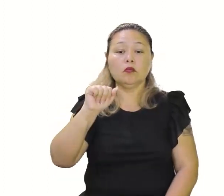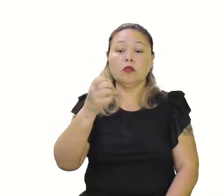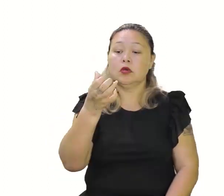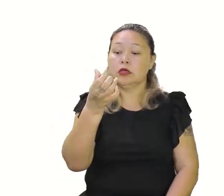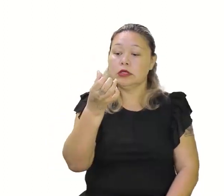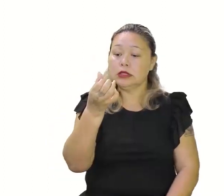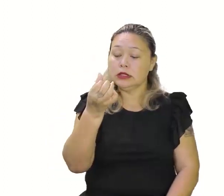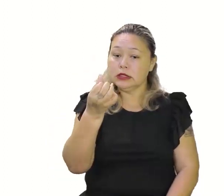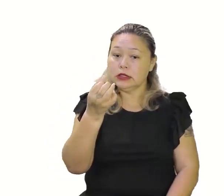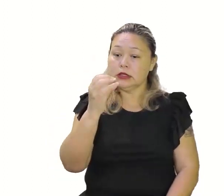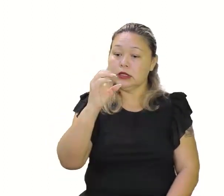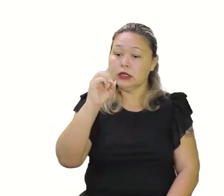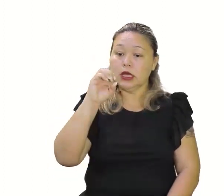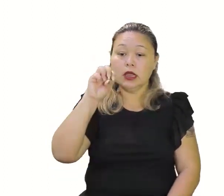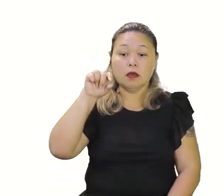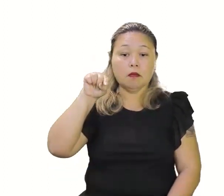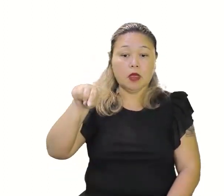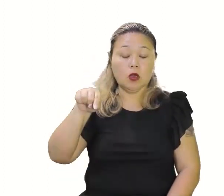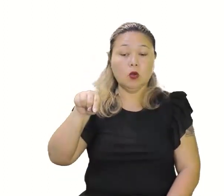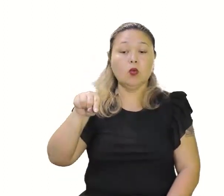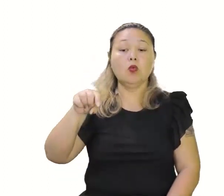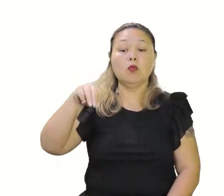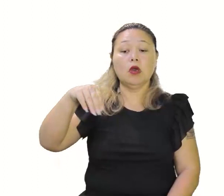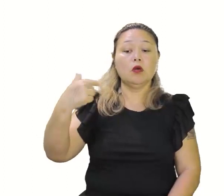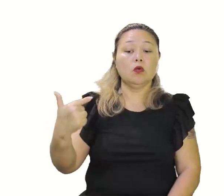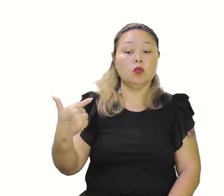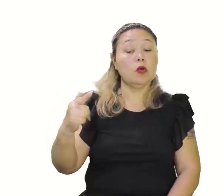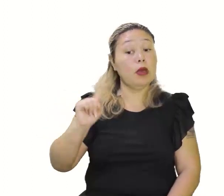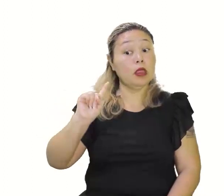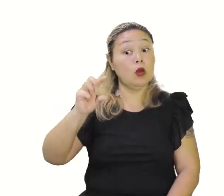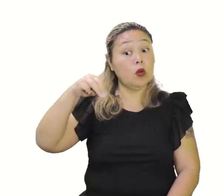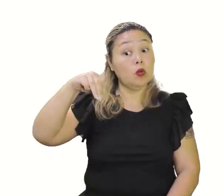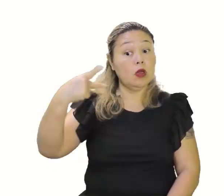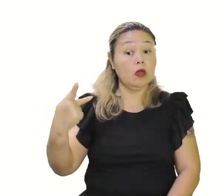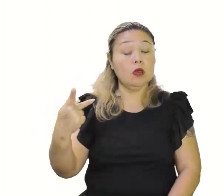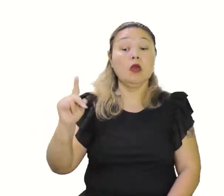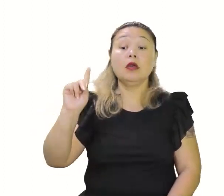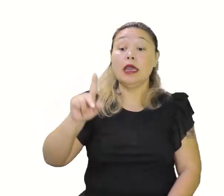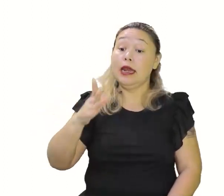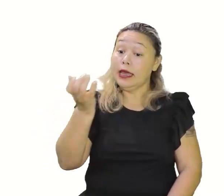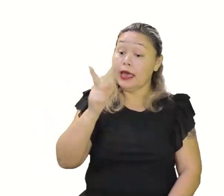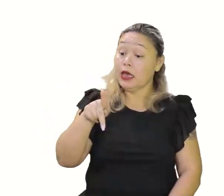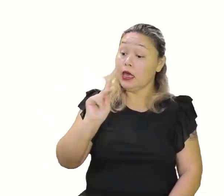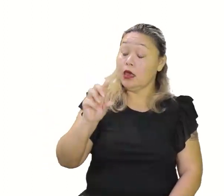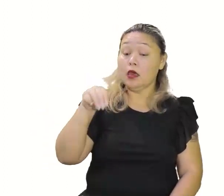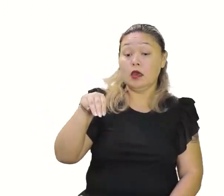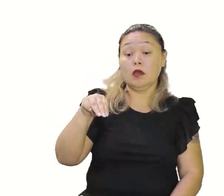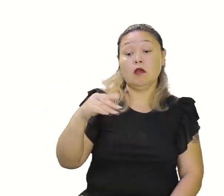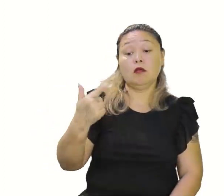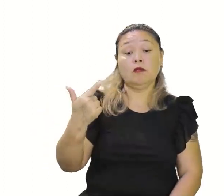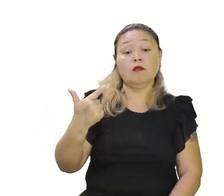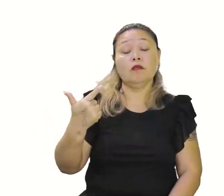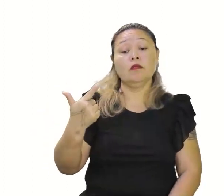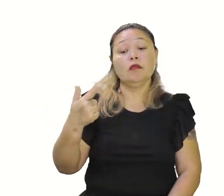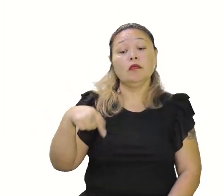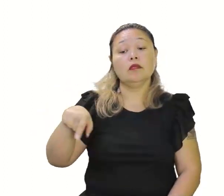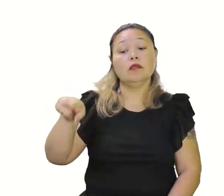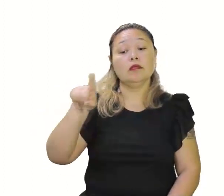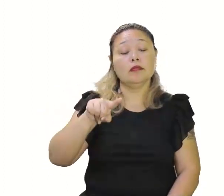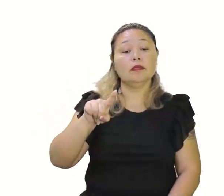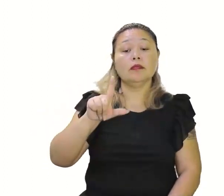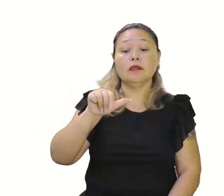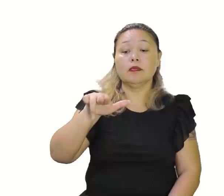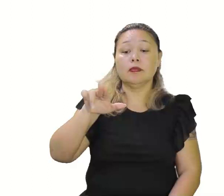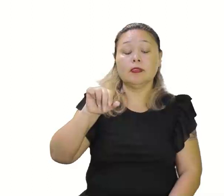4.060.000 metros quadrados, tá? Mas ele não quer em metros quadrados. Não, ele quer em quilômetros. Quilômetros quadrados. Eu, professora Lúcia, gosto da